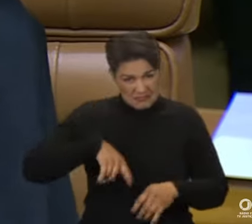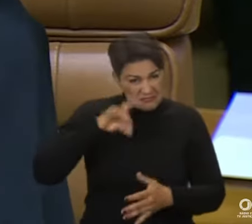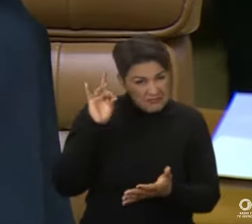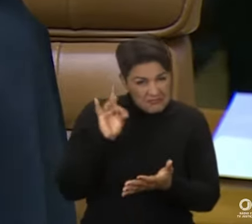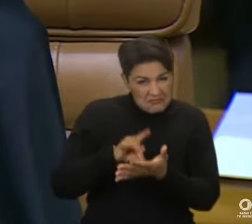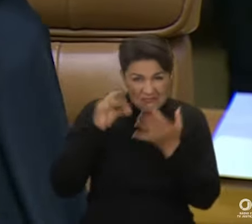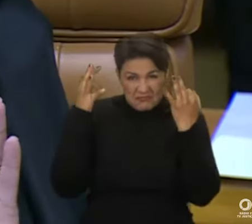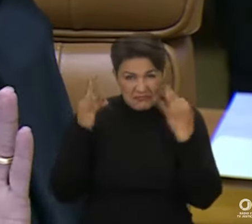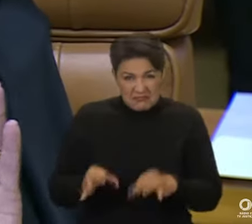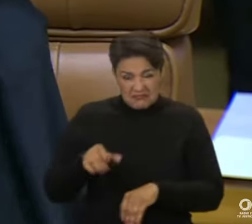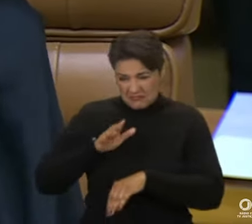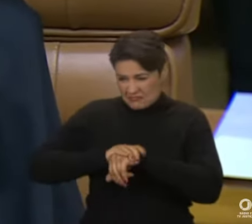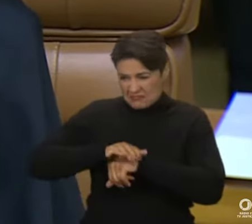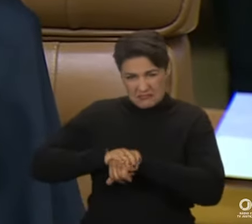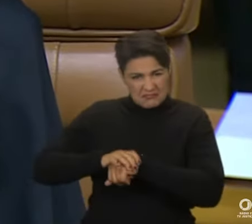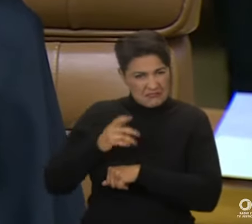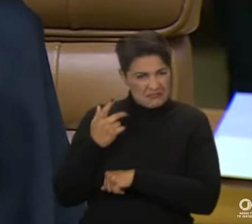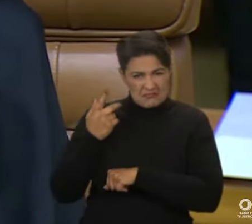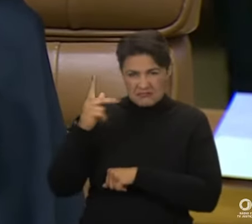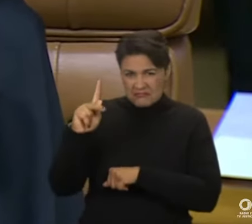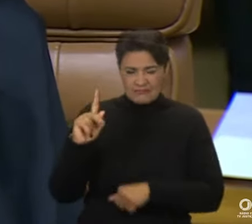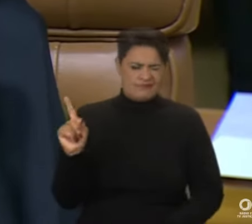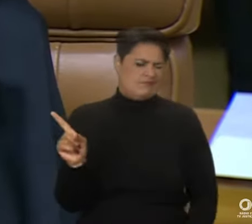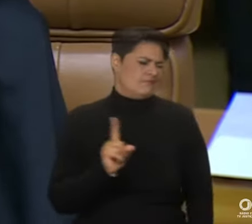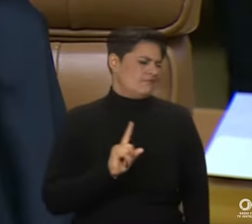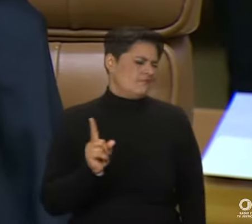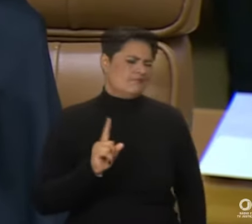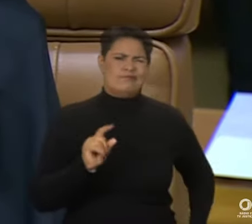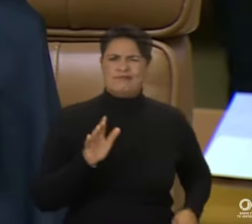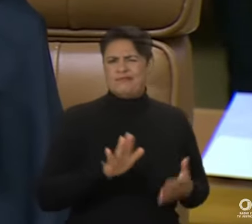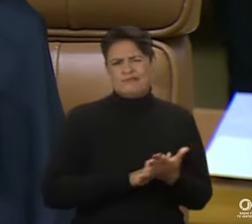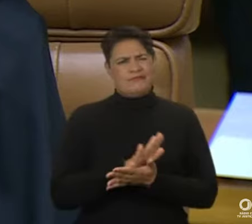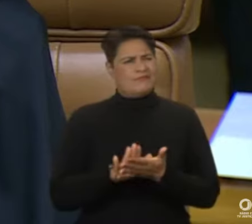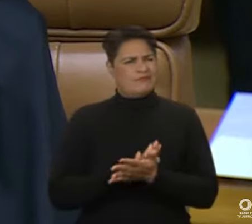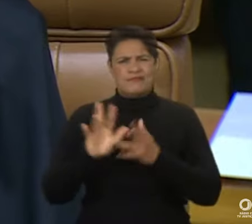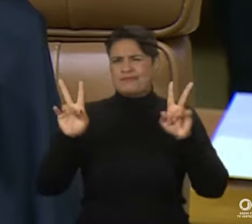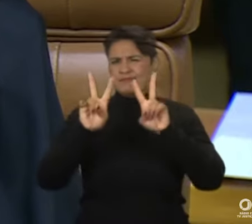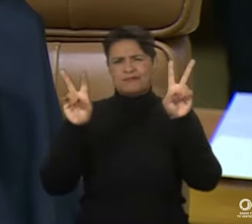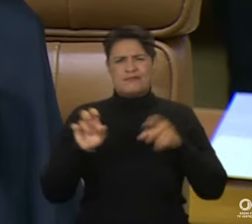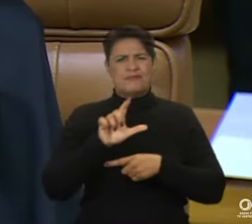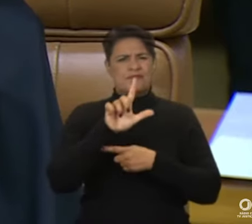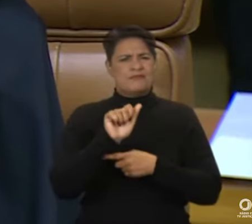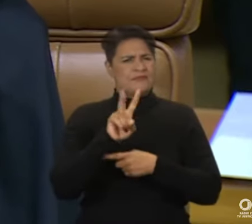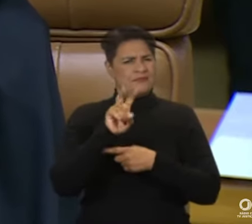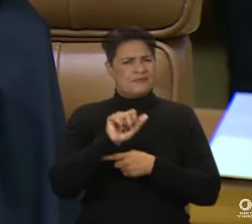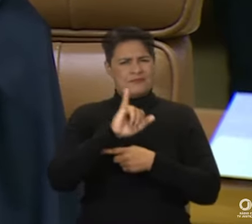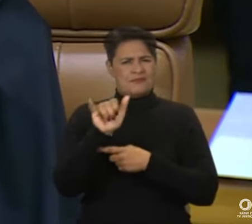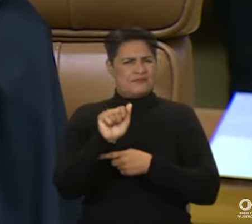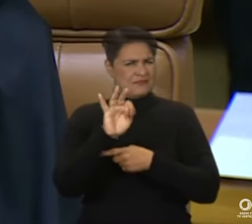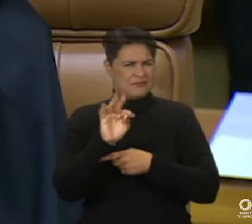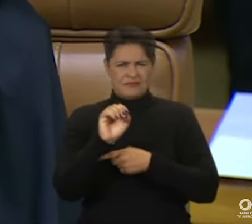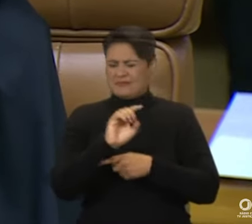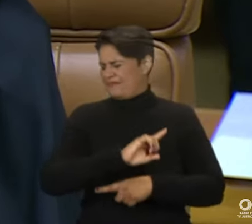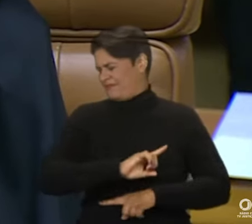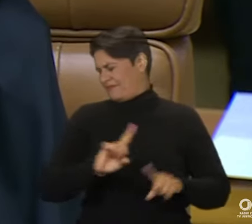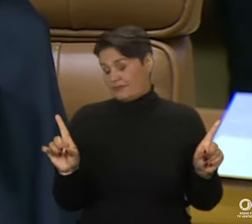métodos da chamada Operação Lava Jato, como muitos querem fazer crer. Comparações desse Jair